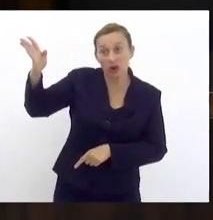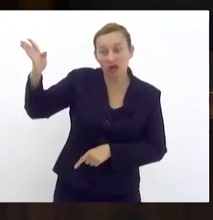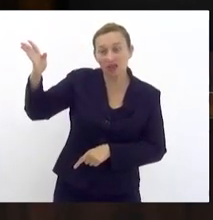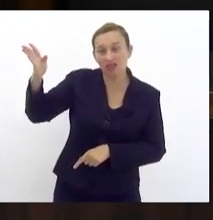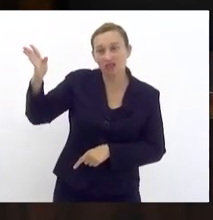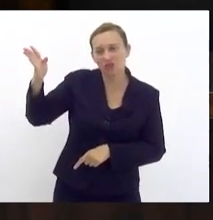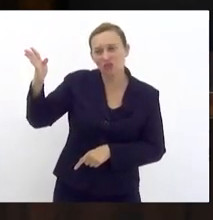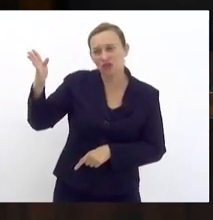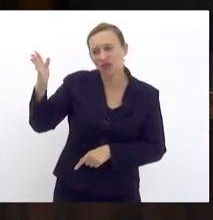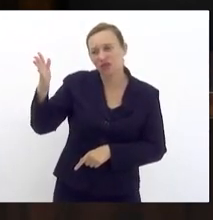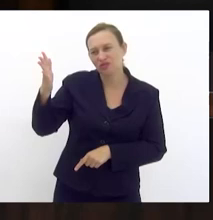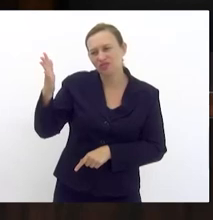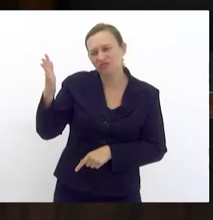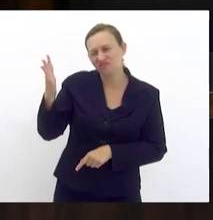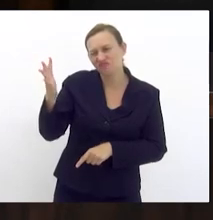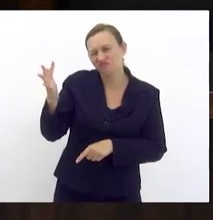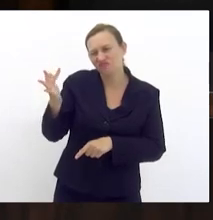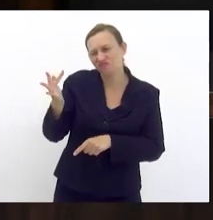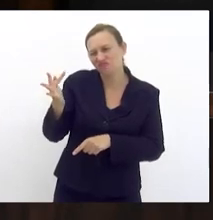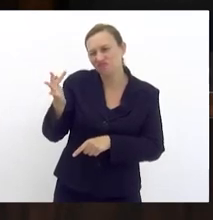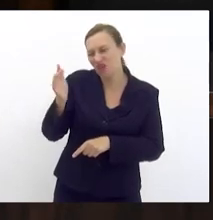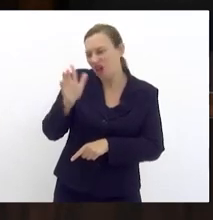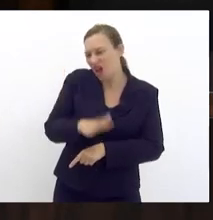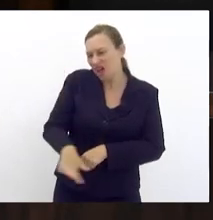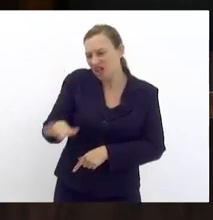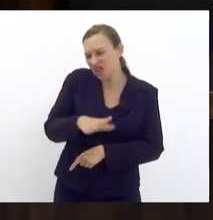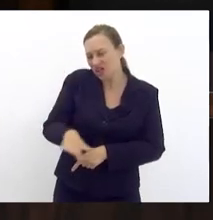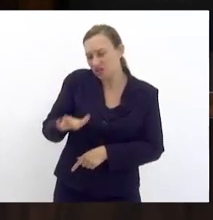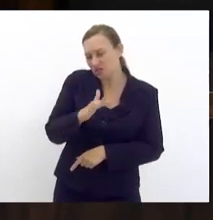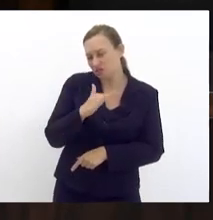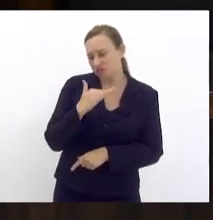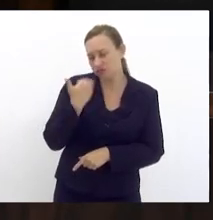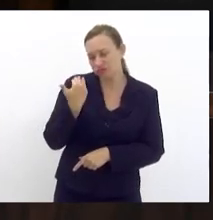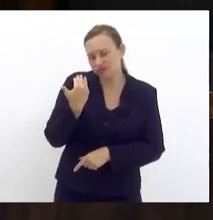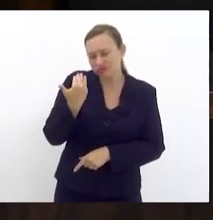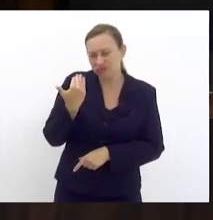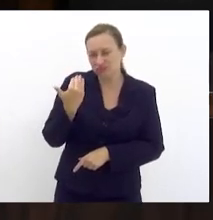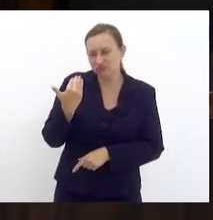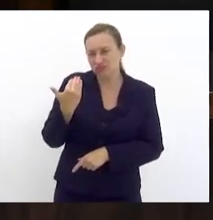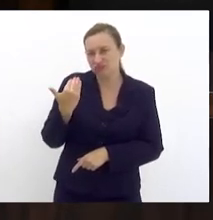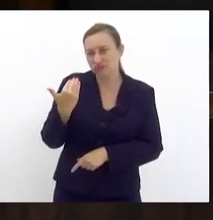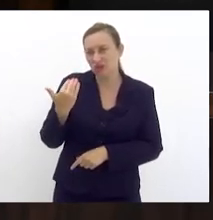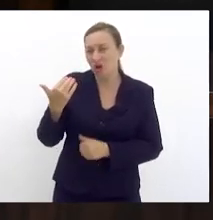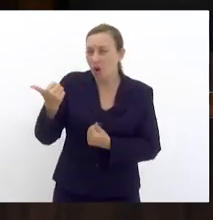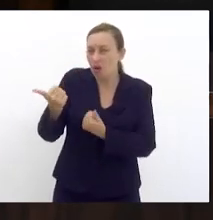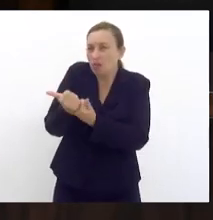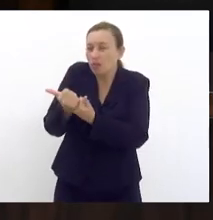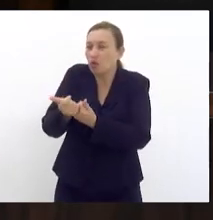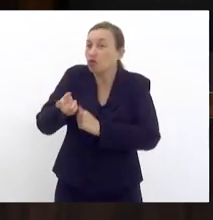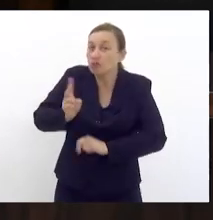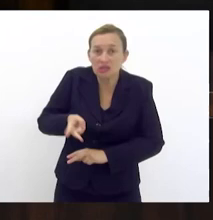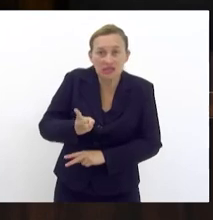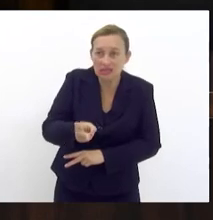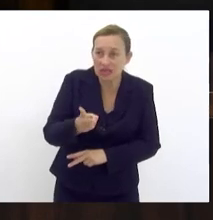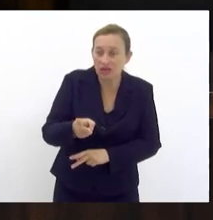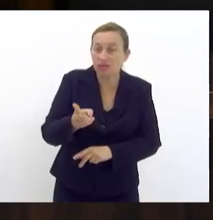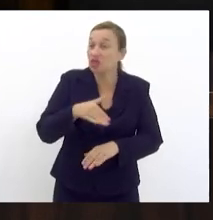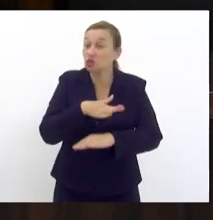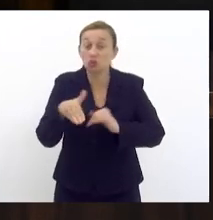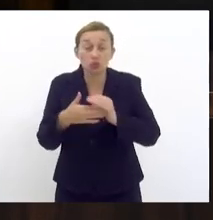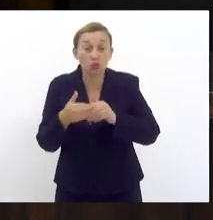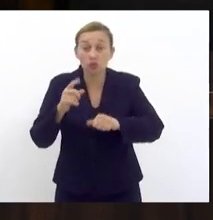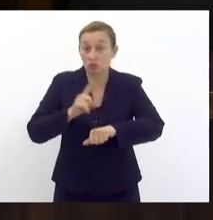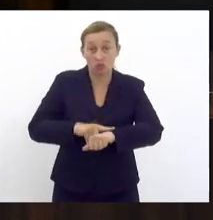resistiu. E eu liguei no domingo, ele atendeu, me deu todo o apoio, como sempre fez, em todo